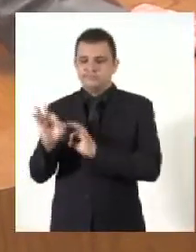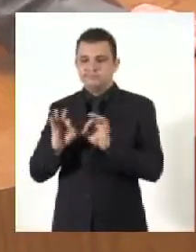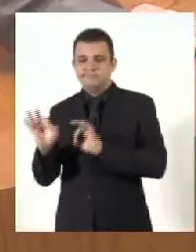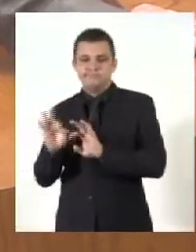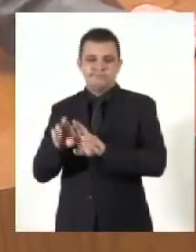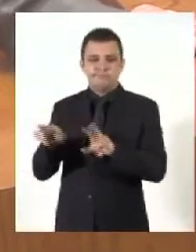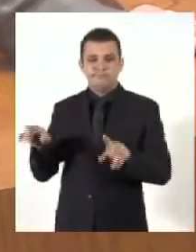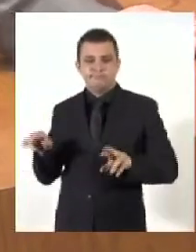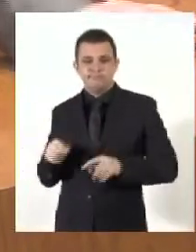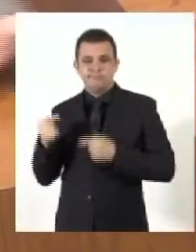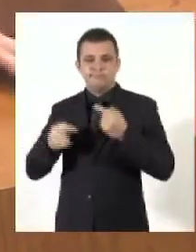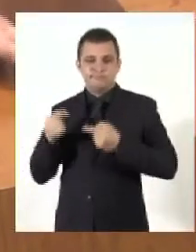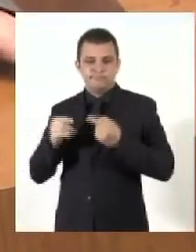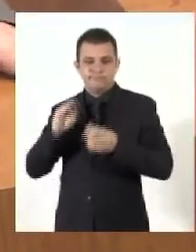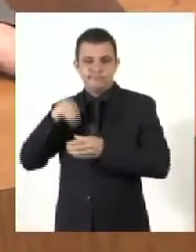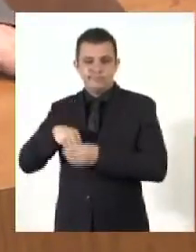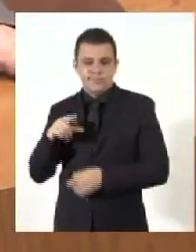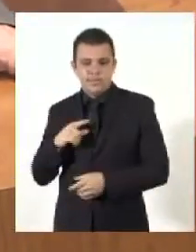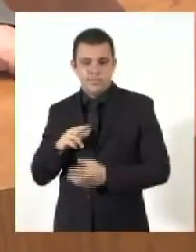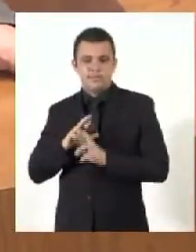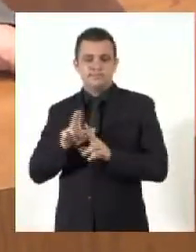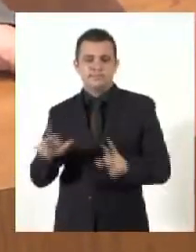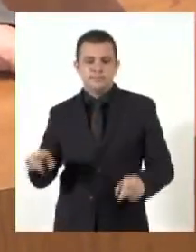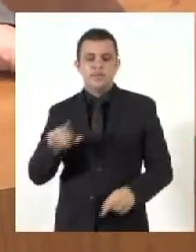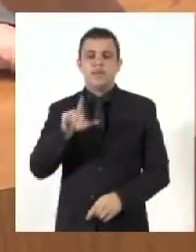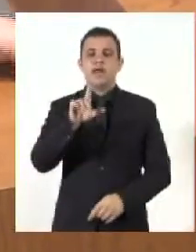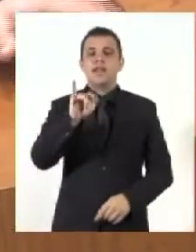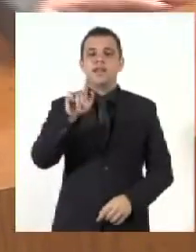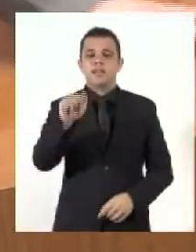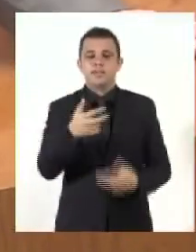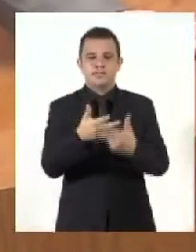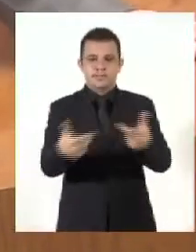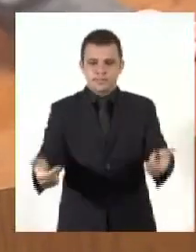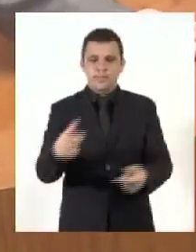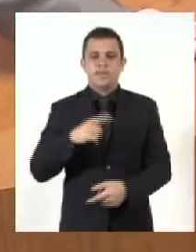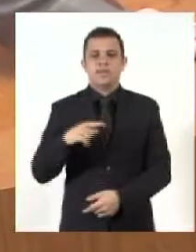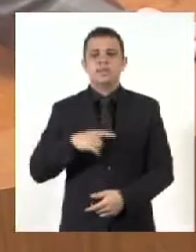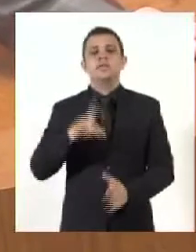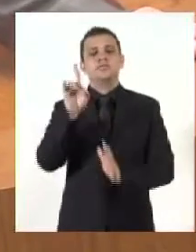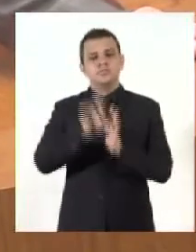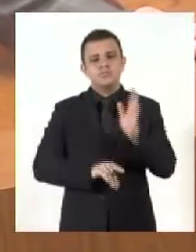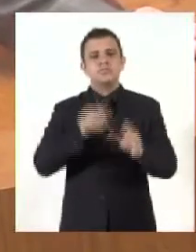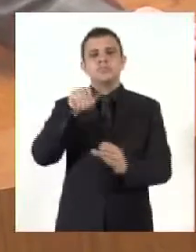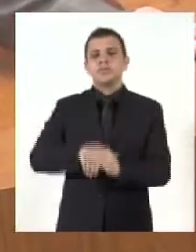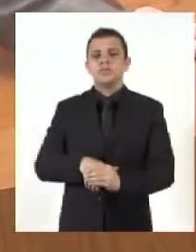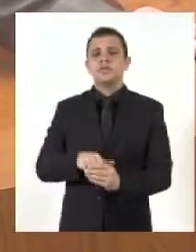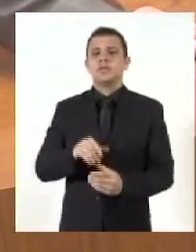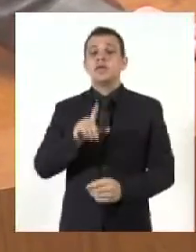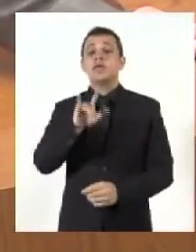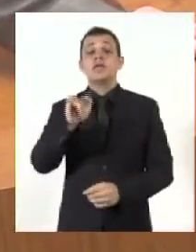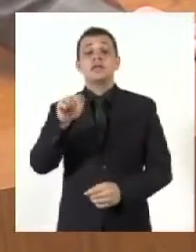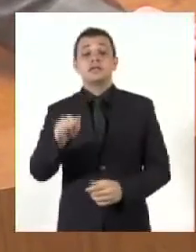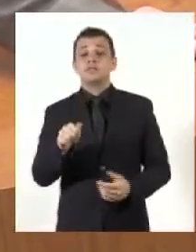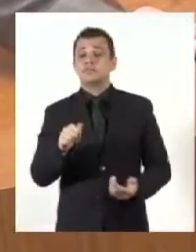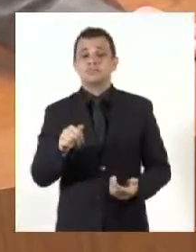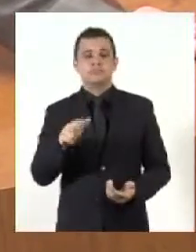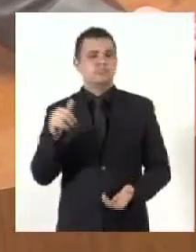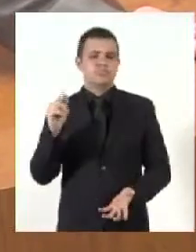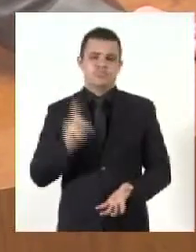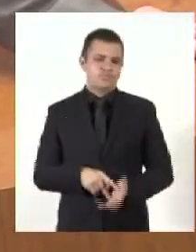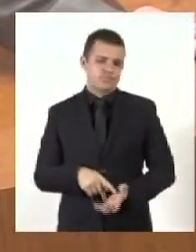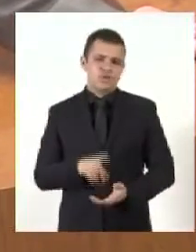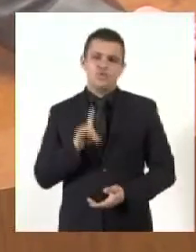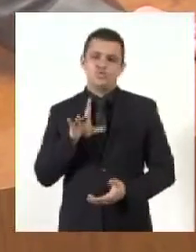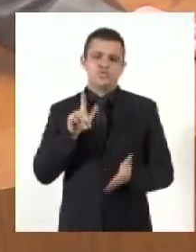São famosas as histórias de ligas com direito a voto em federações, ligas que nunca existiram, exceto no papel. E